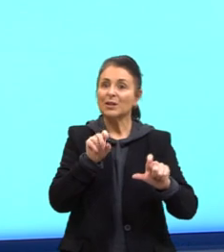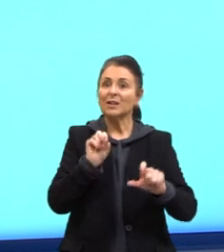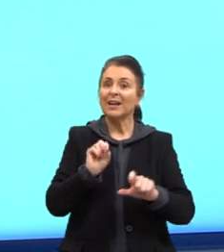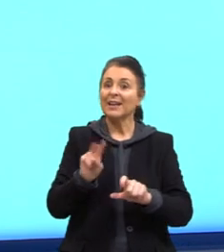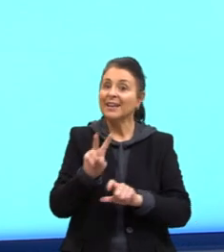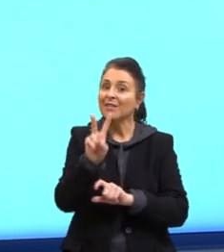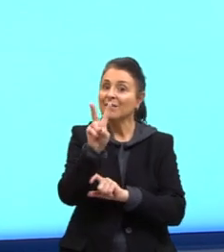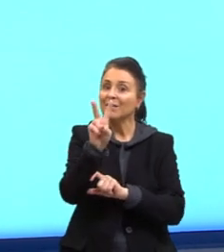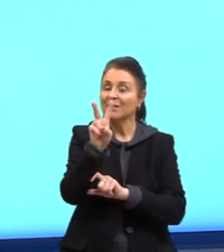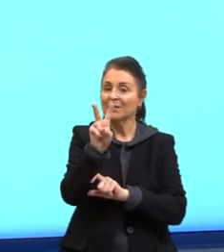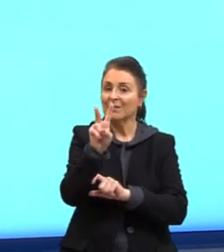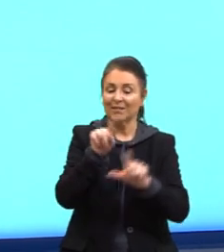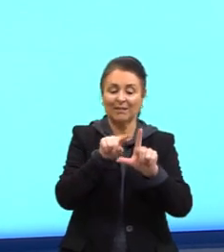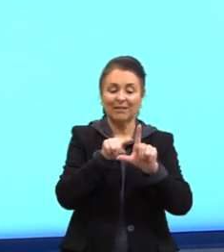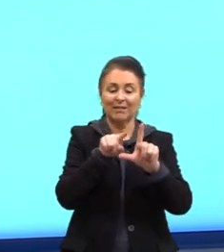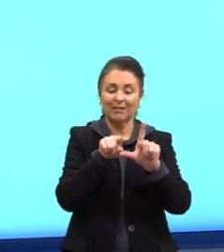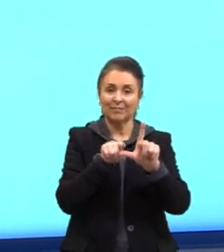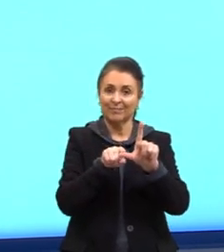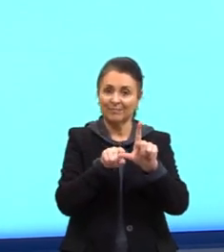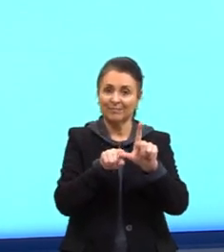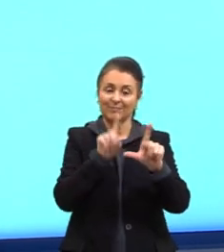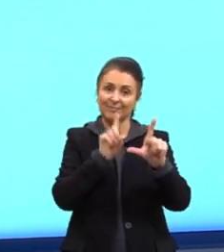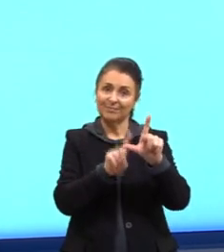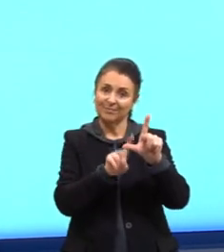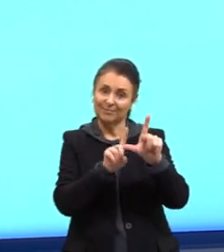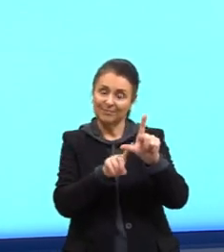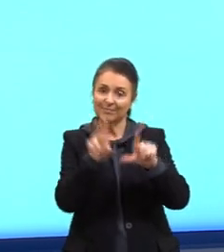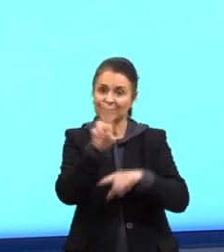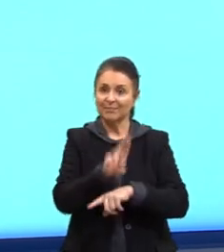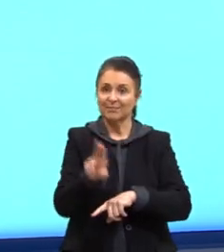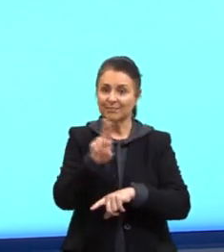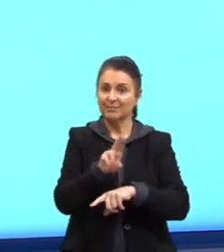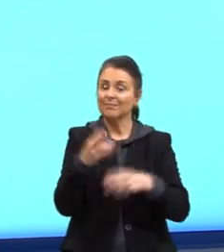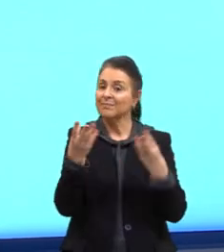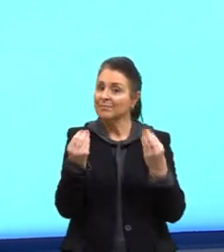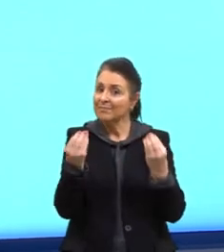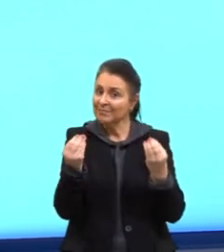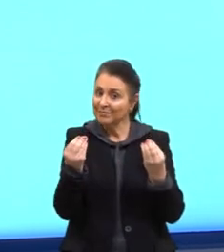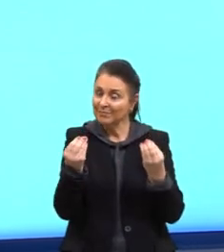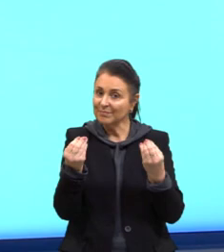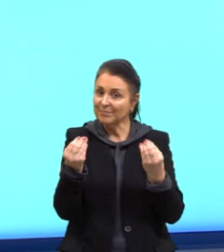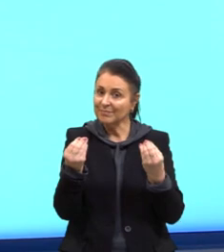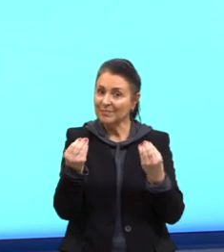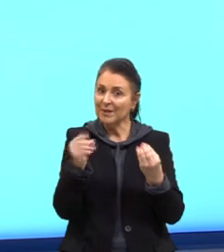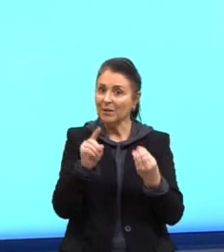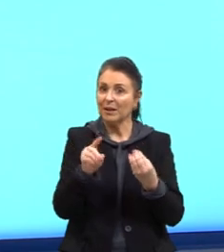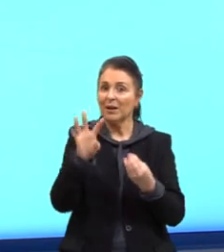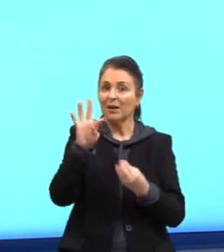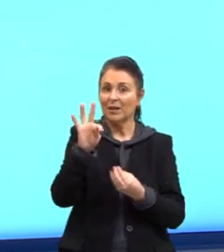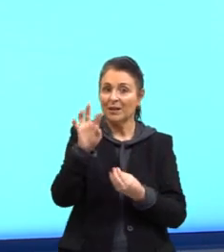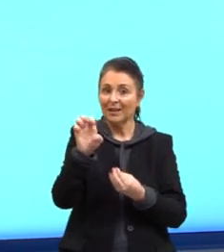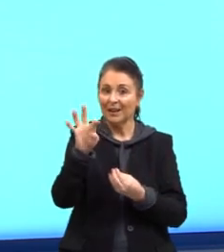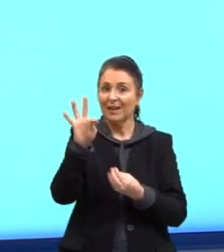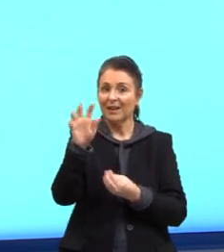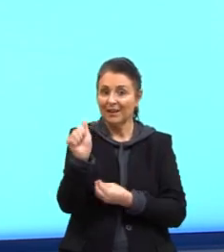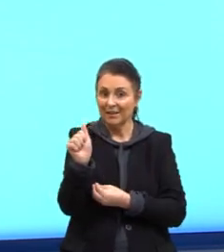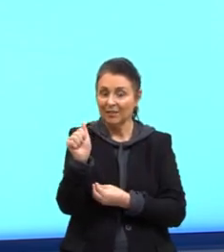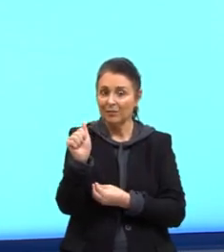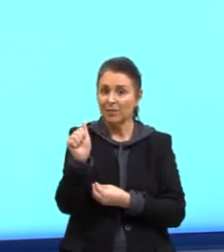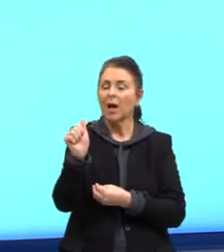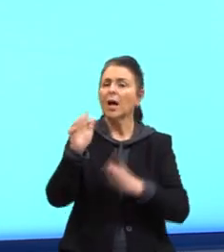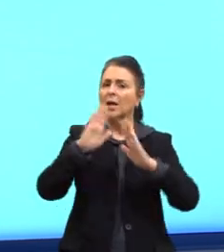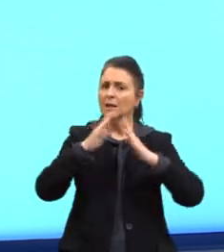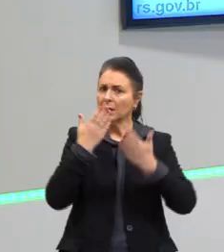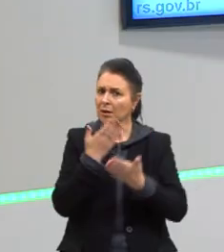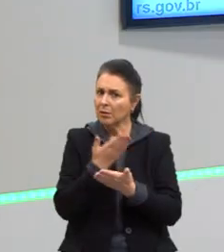valor aqui que é o ângulo tá essa letra aqui na que a gente usa bastante para falar o ângulo é o peta geralmente na escola